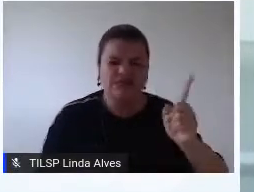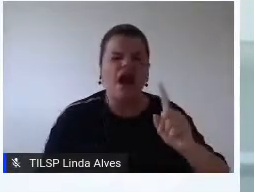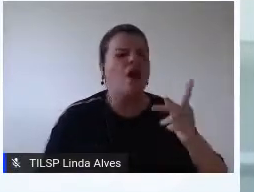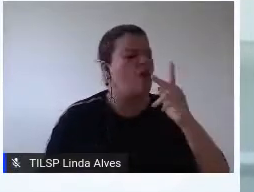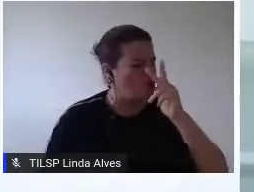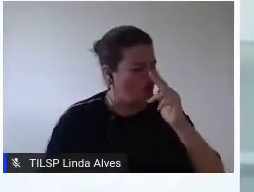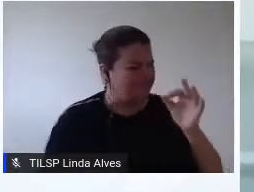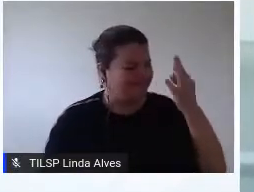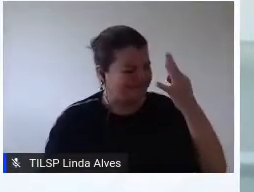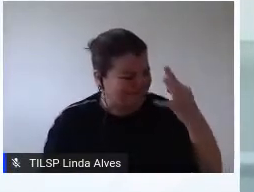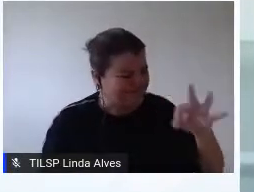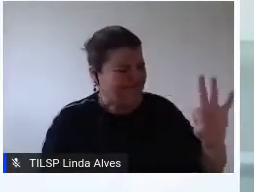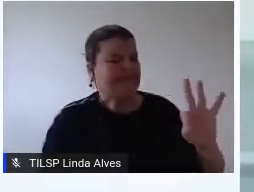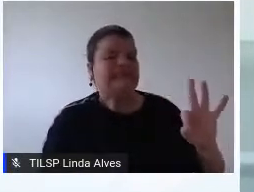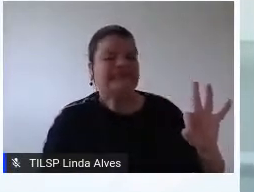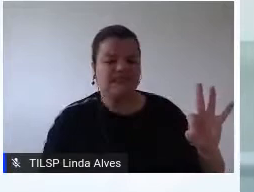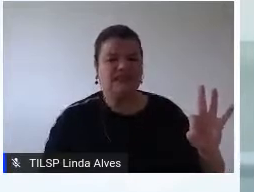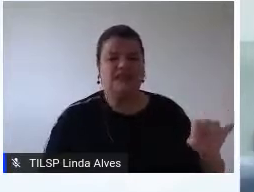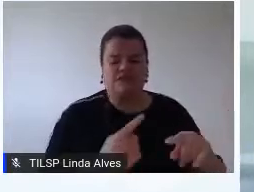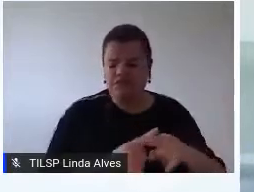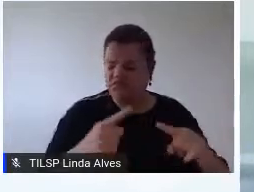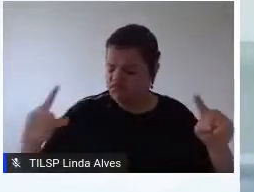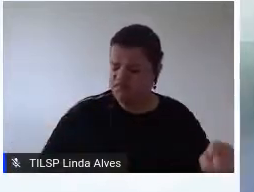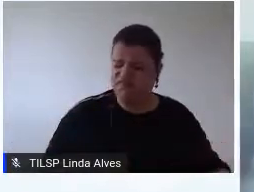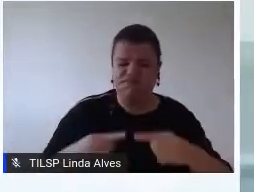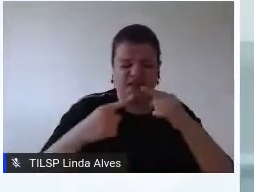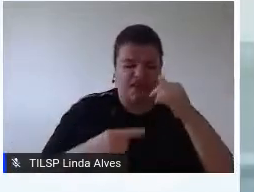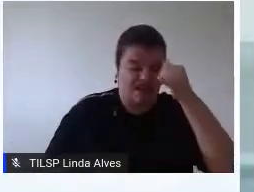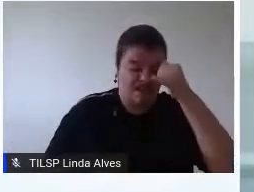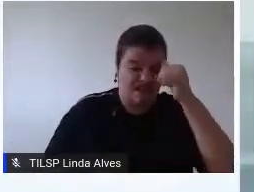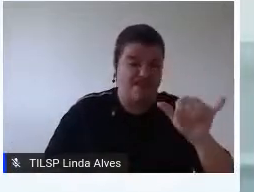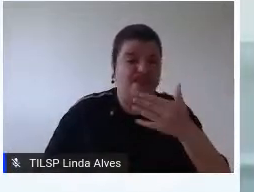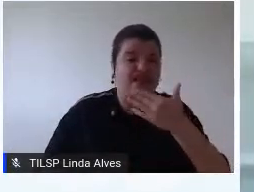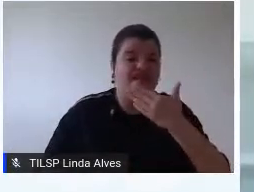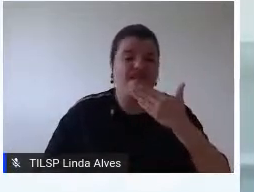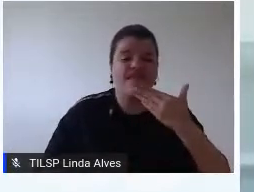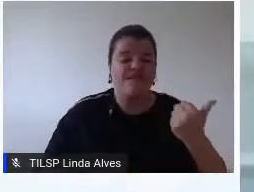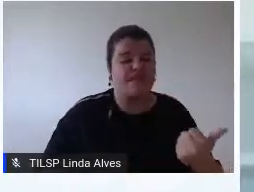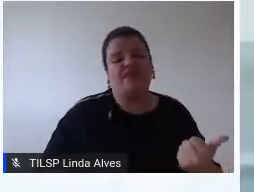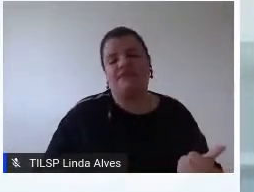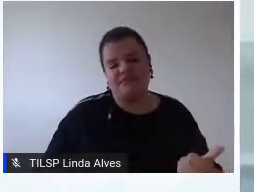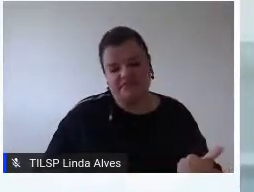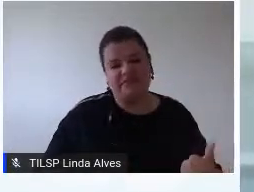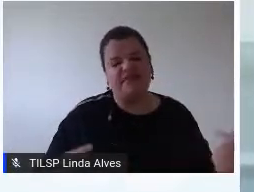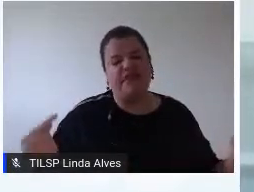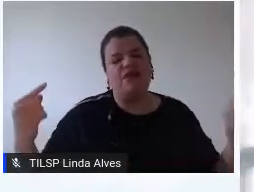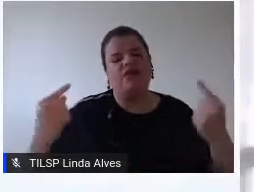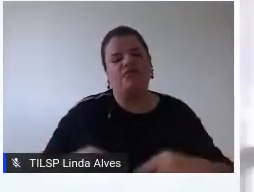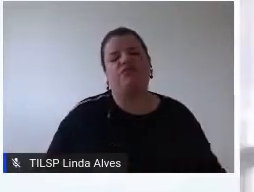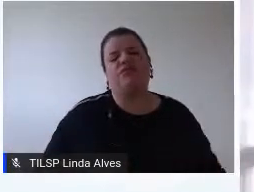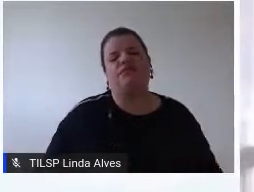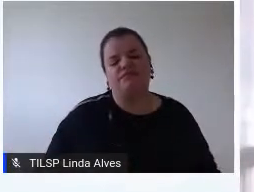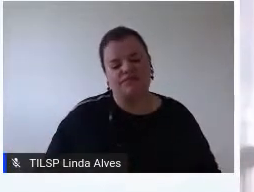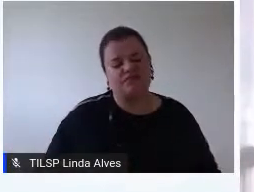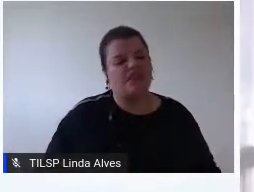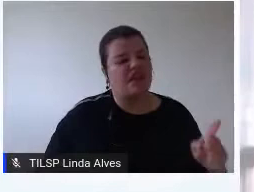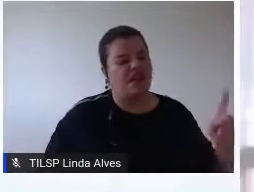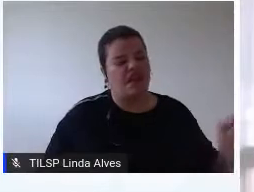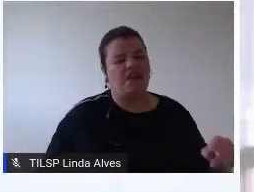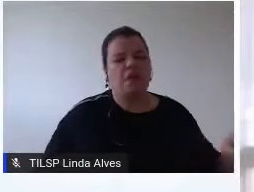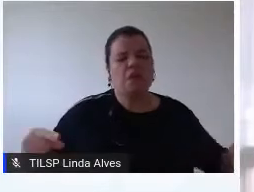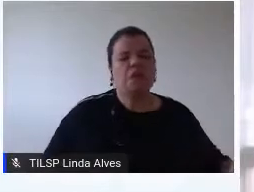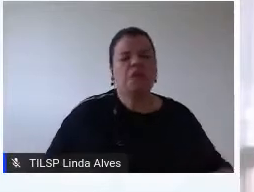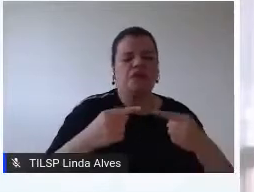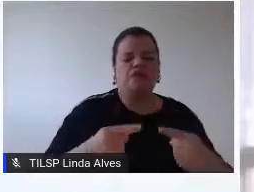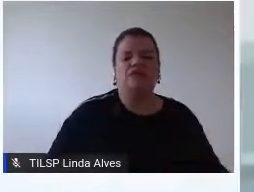pode, numa dessas reviravoltas da vida, se transformar de Sim. candidato de oposição